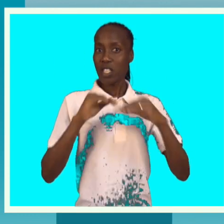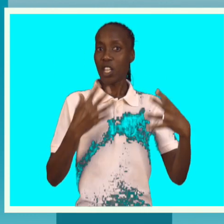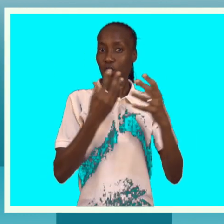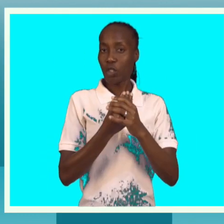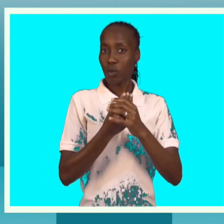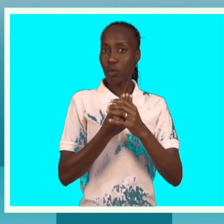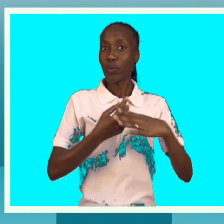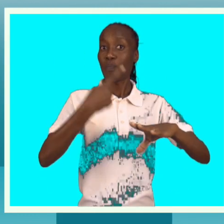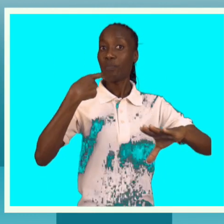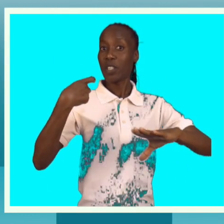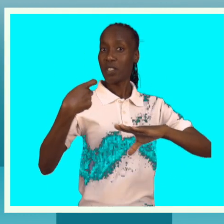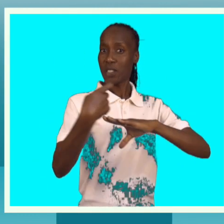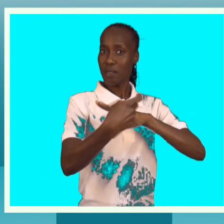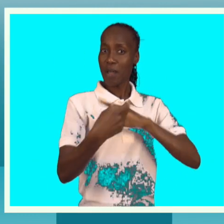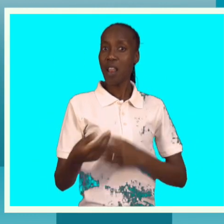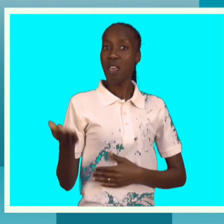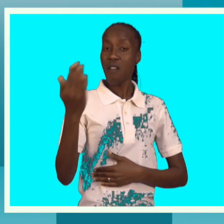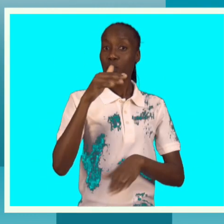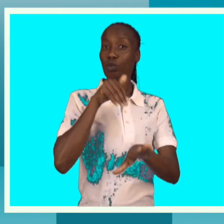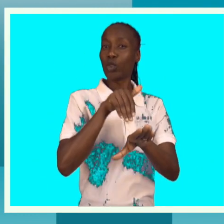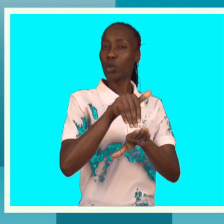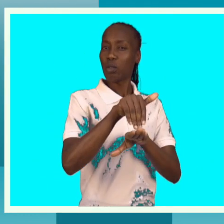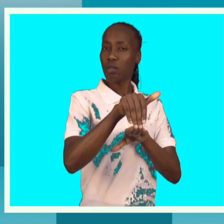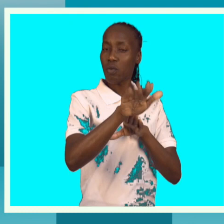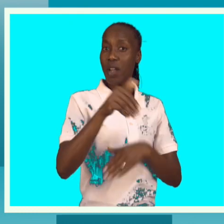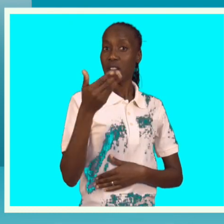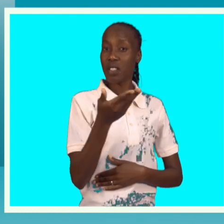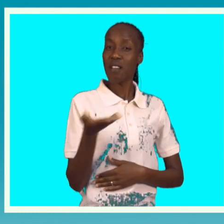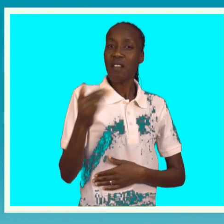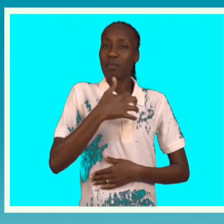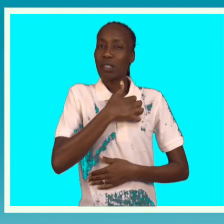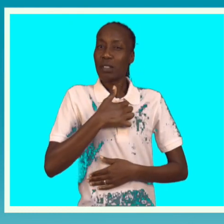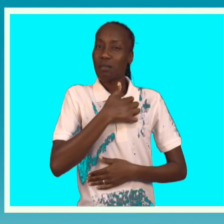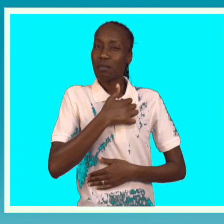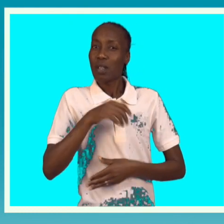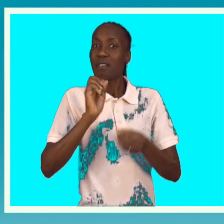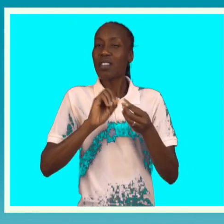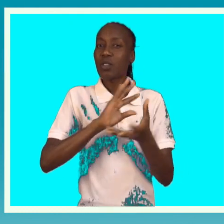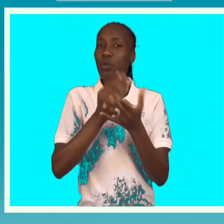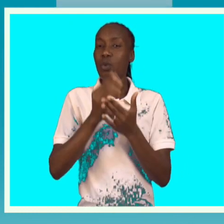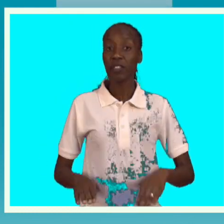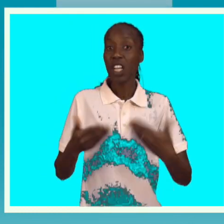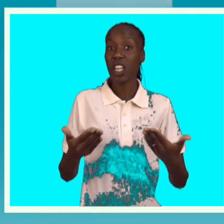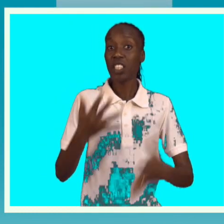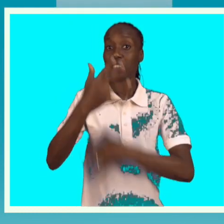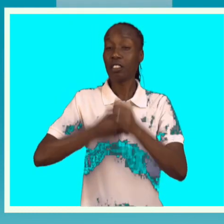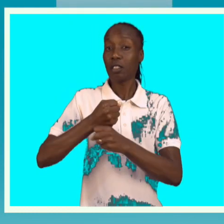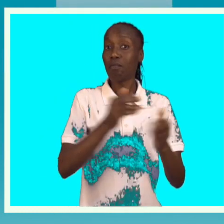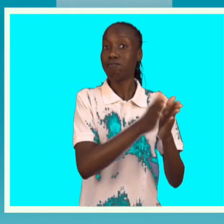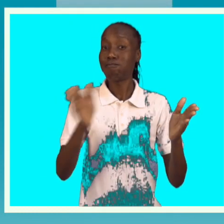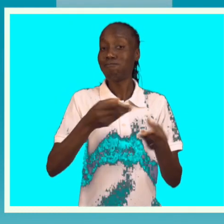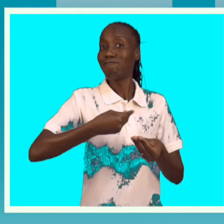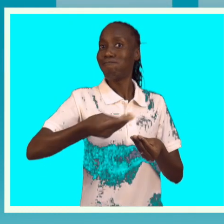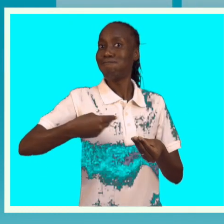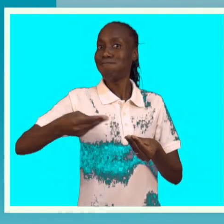esta semana. Vamos continuar assim mesmo, vamos tentar fazer tudo. E este ano